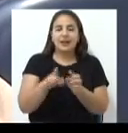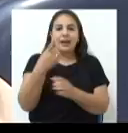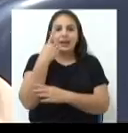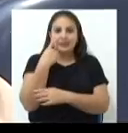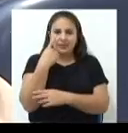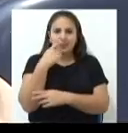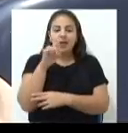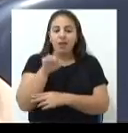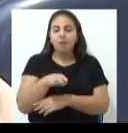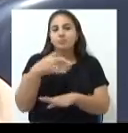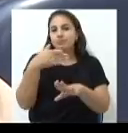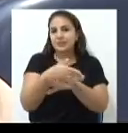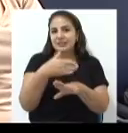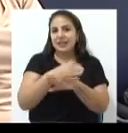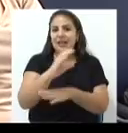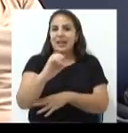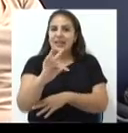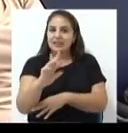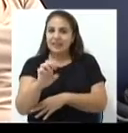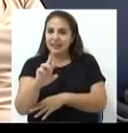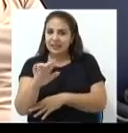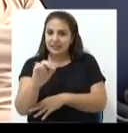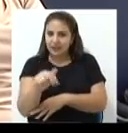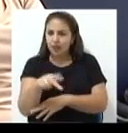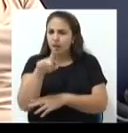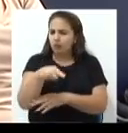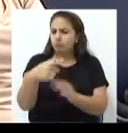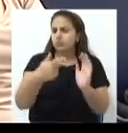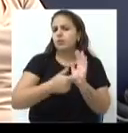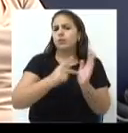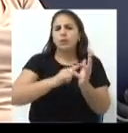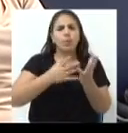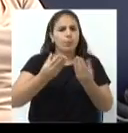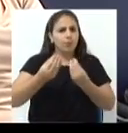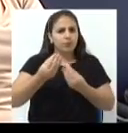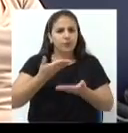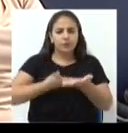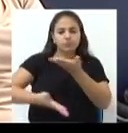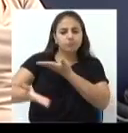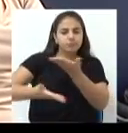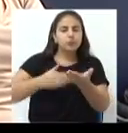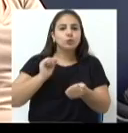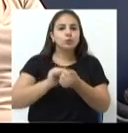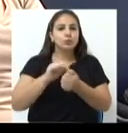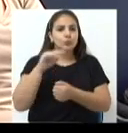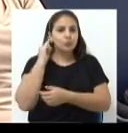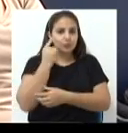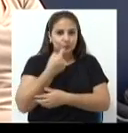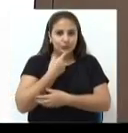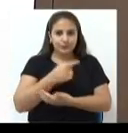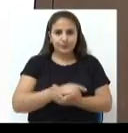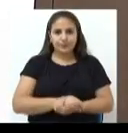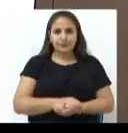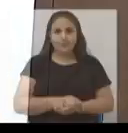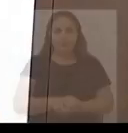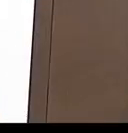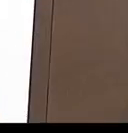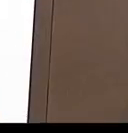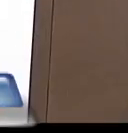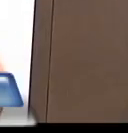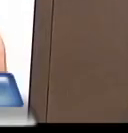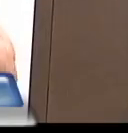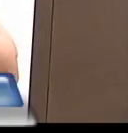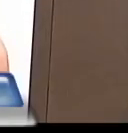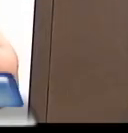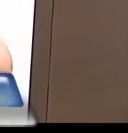é uma das integrantes. Para ela, significa muito a interação com outros surdos. Eu